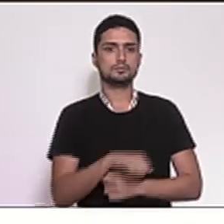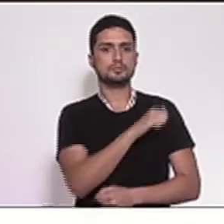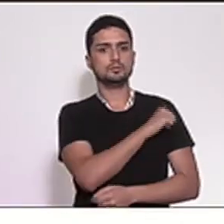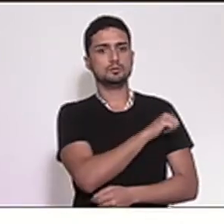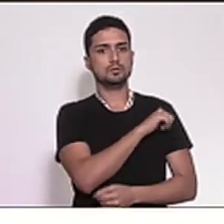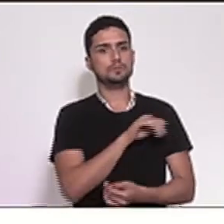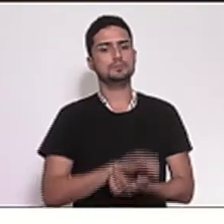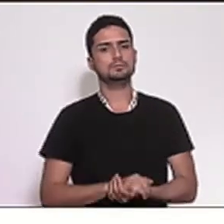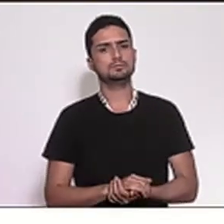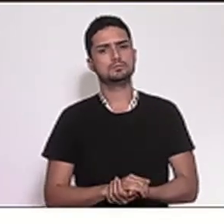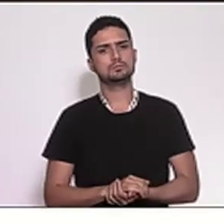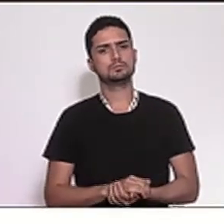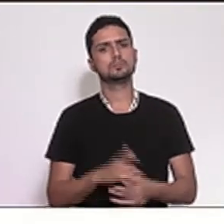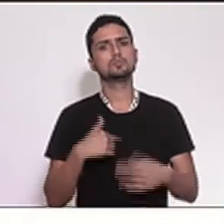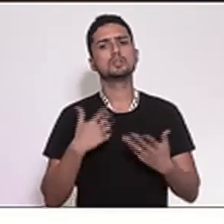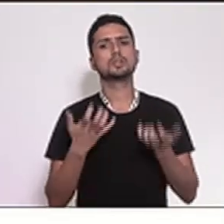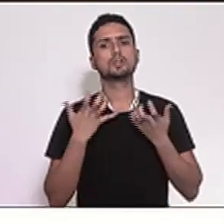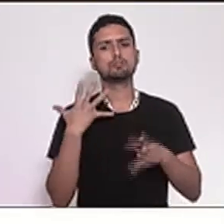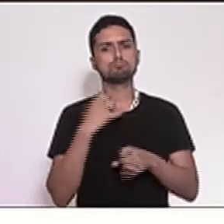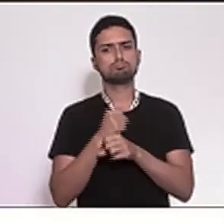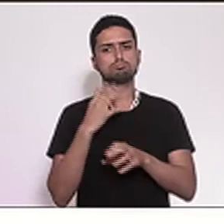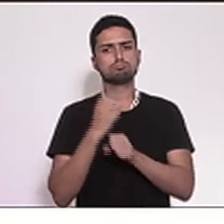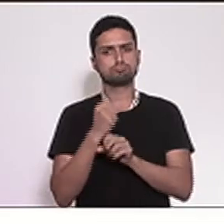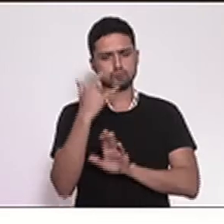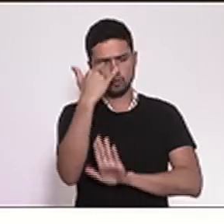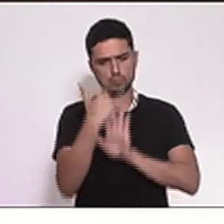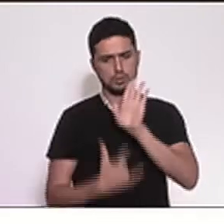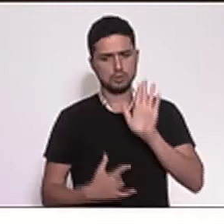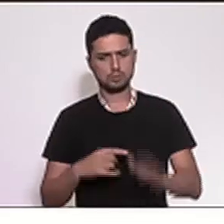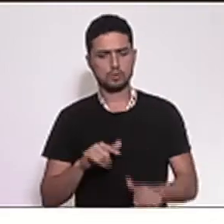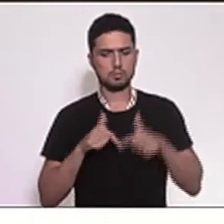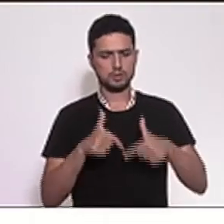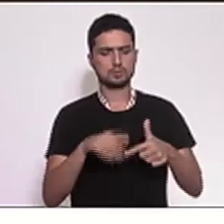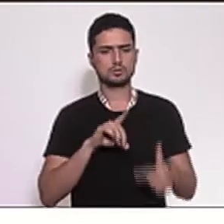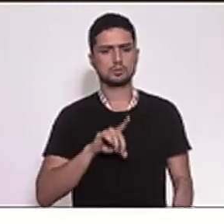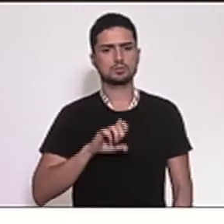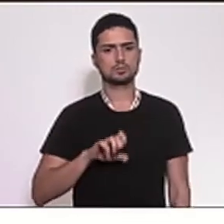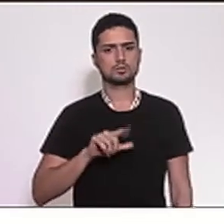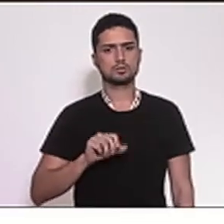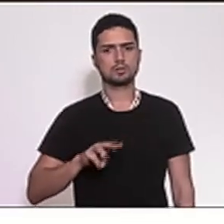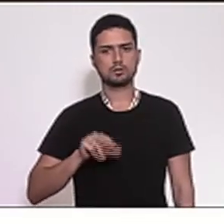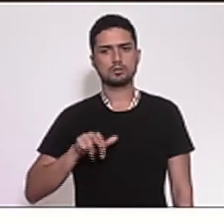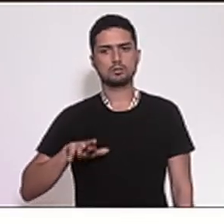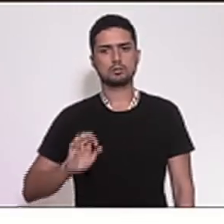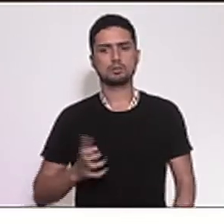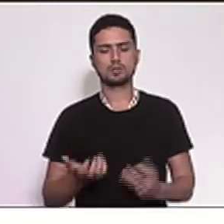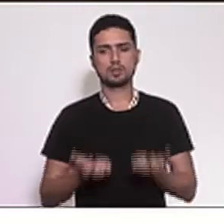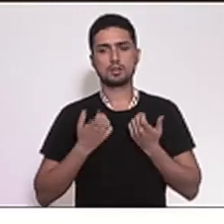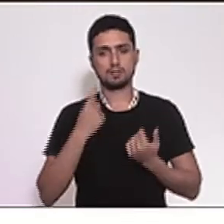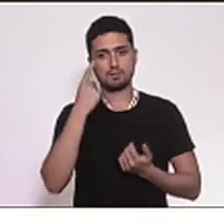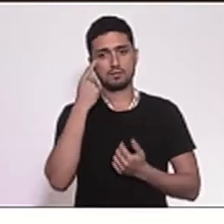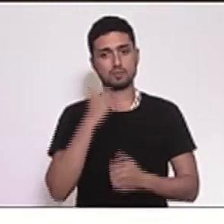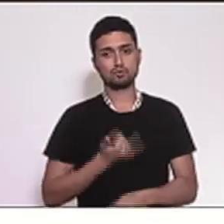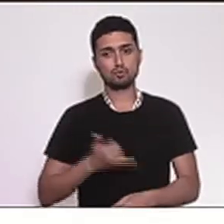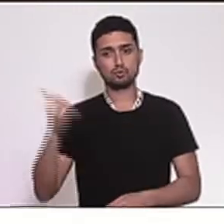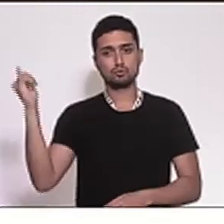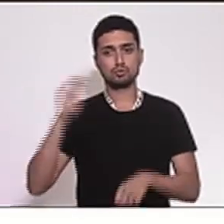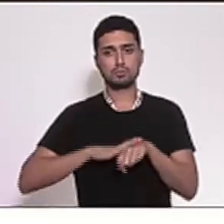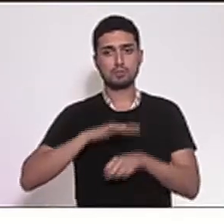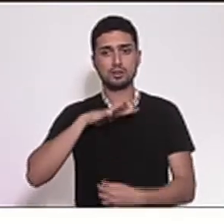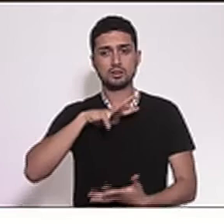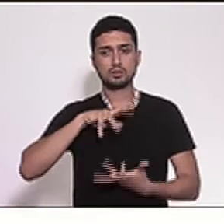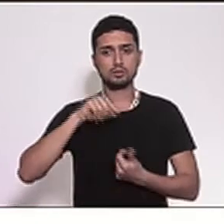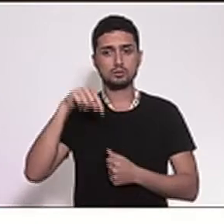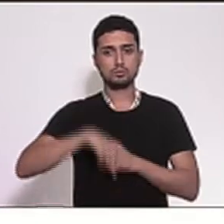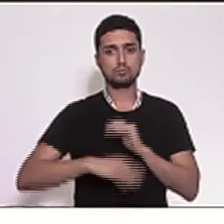quer a nulidade de Delaware. A gente quer que o Estado do Rio de Janeiro deixe de pagar os juros mais caros do mundo nessa